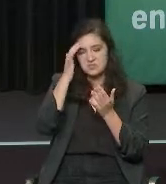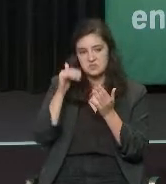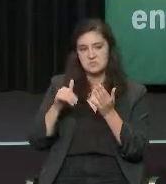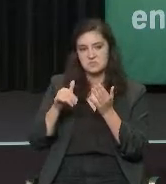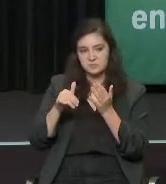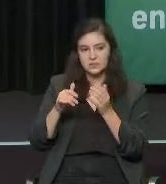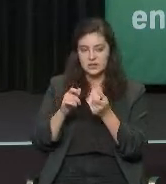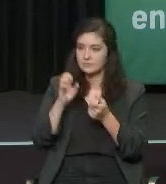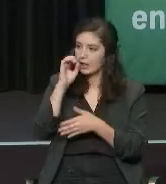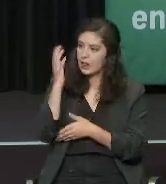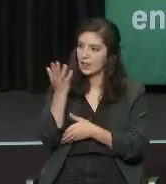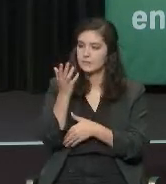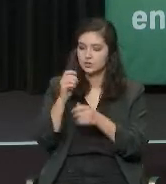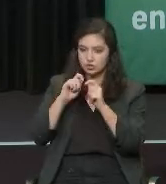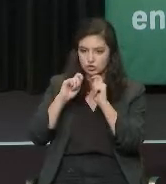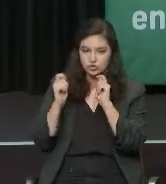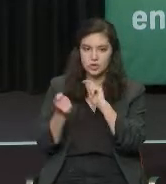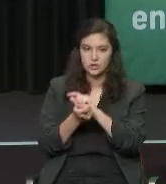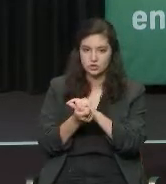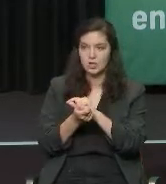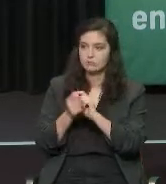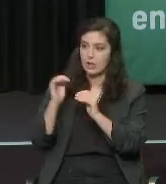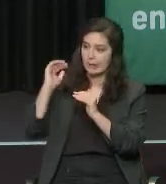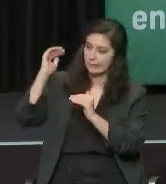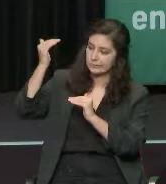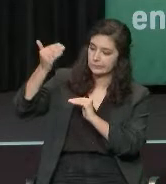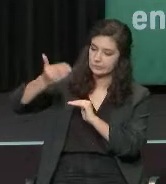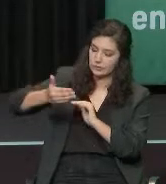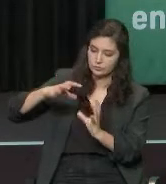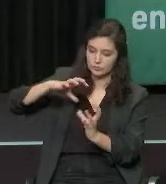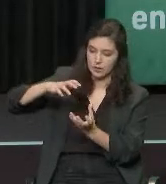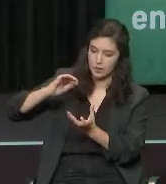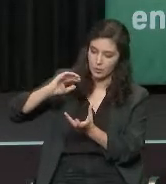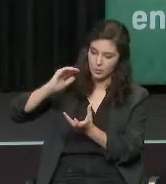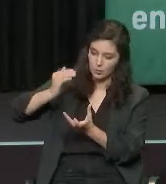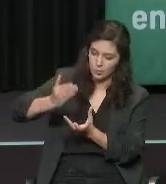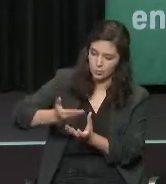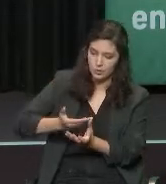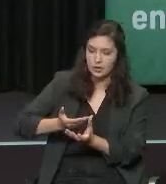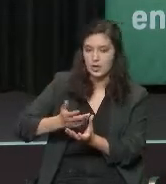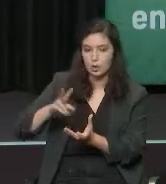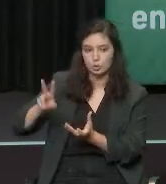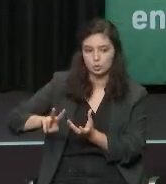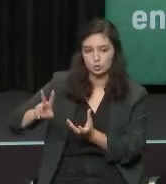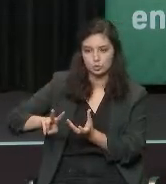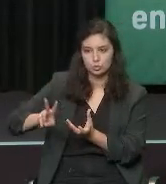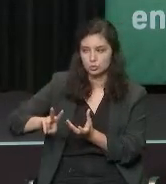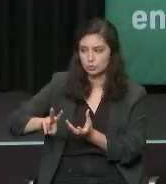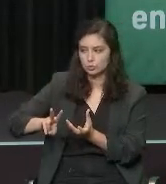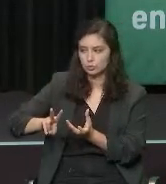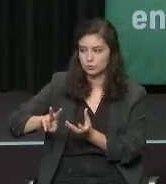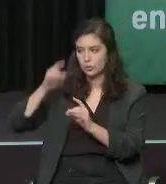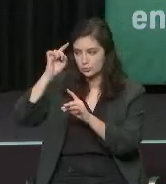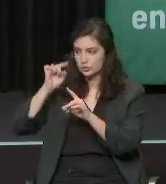estimar as mudanças climáticas na atmosfera. O segundo satélite é